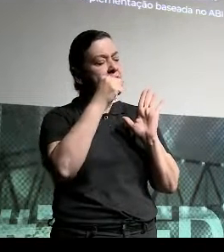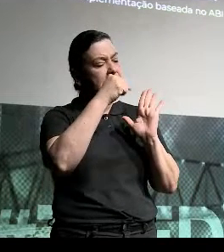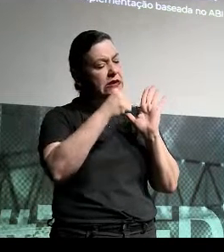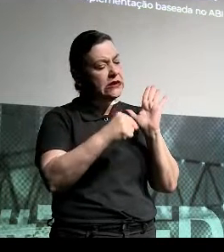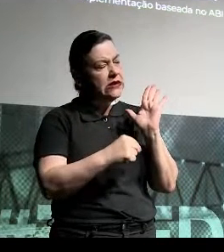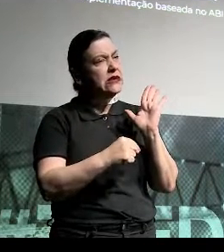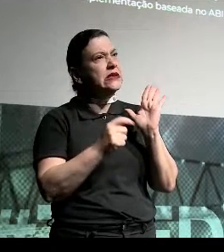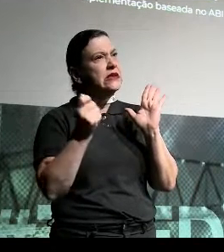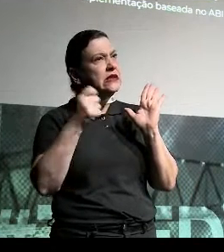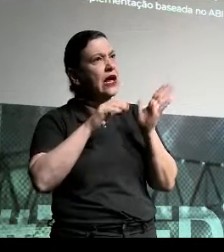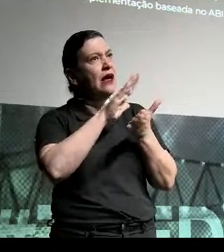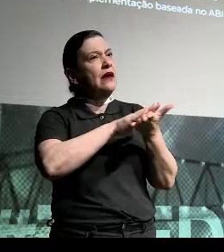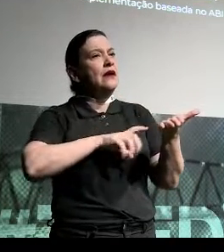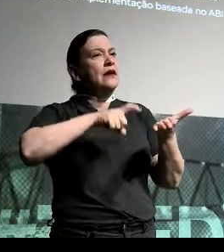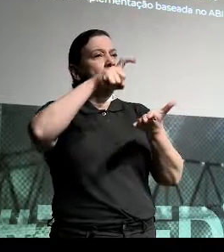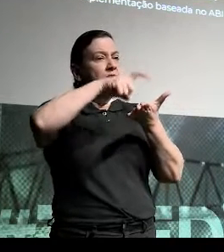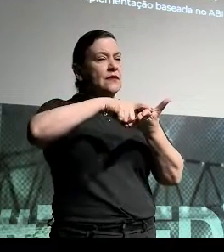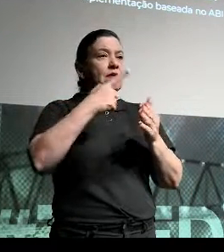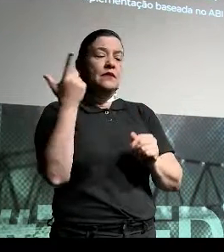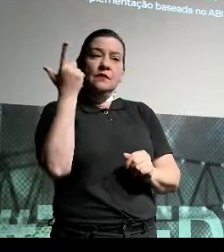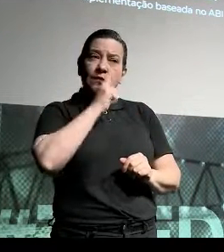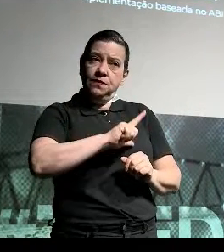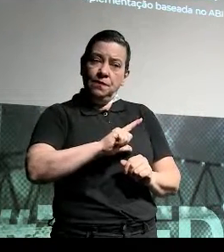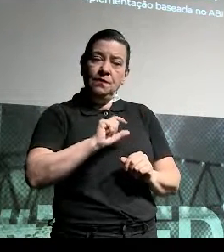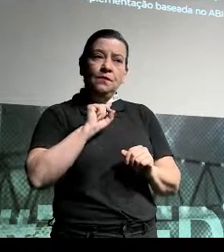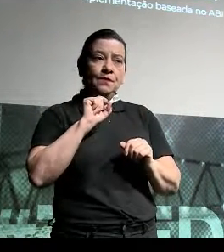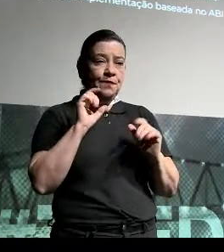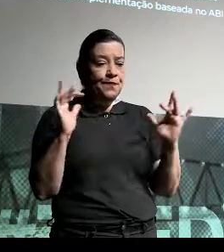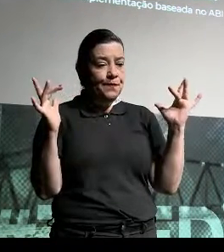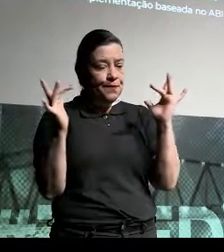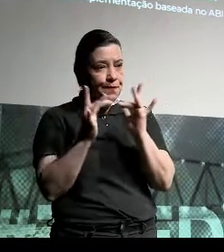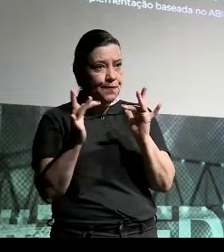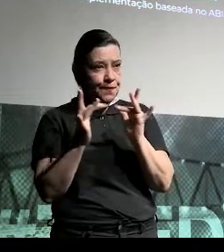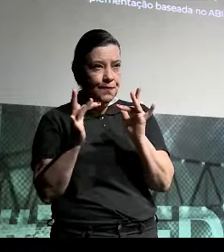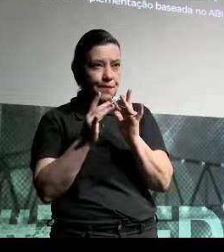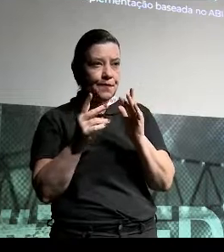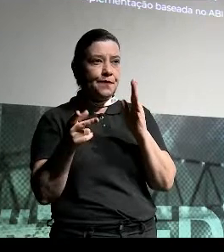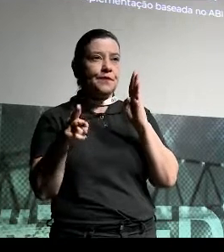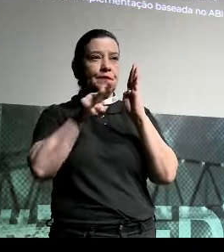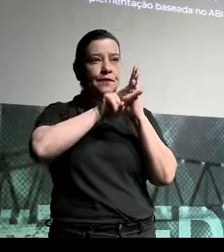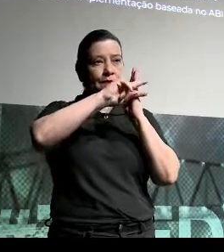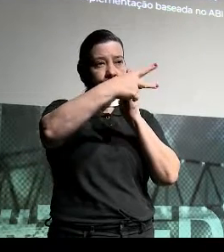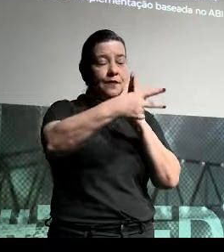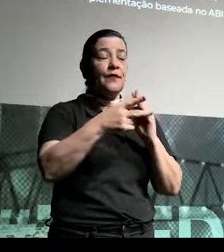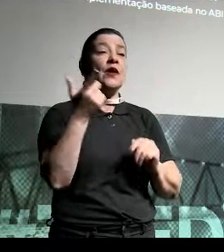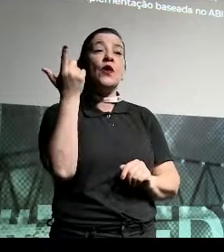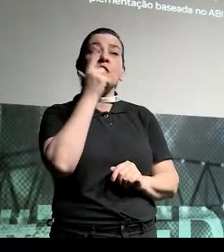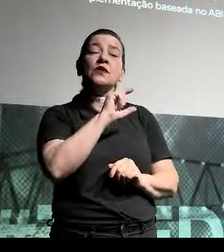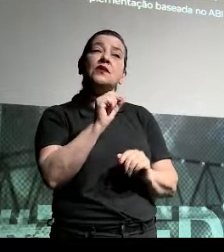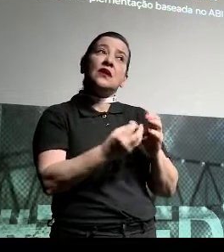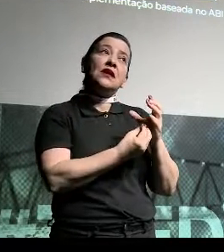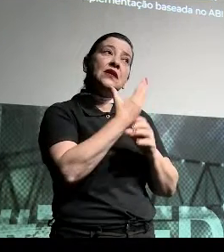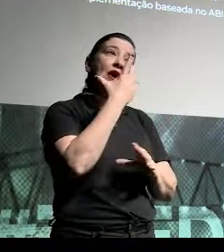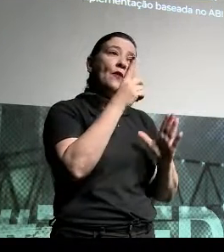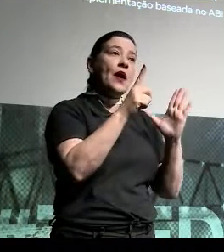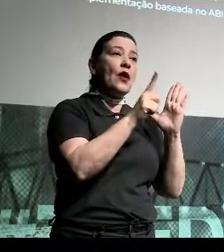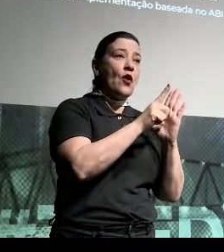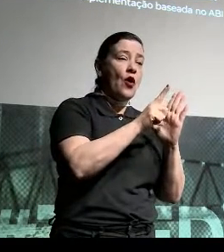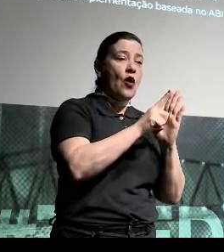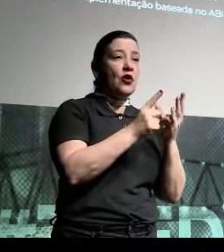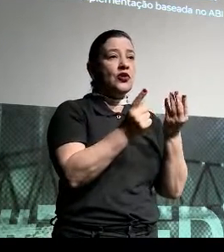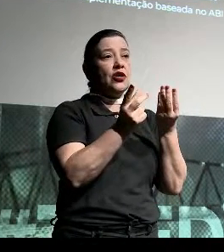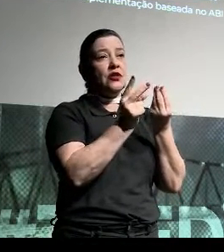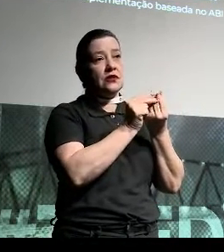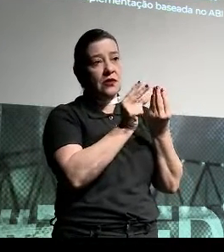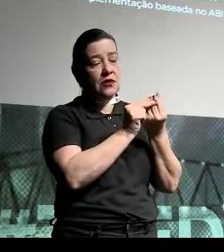algumas funcionalidades para a gente conseguir se comunicar com a blockchain, né? Então, eu consigo criar uma wallet de criptomoeda, eu consigo me conectar